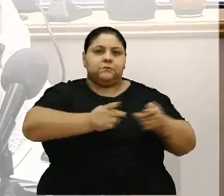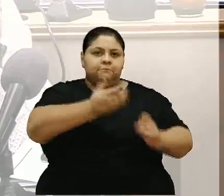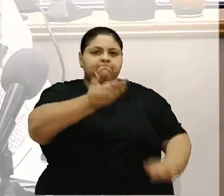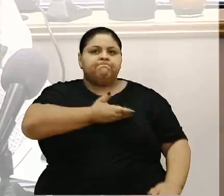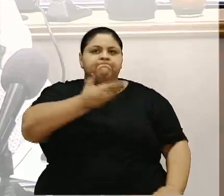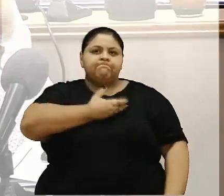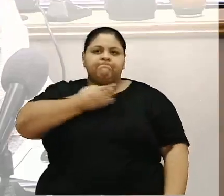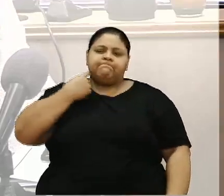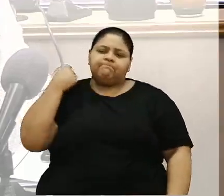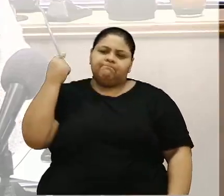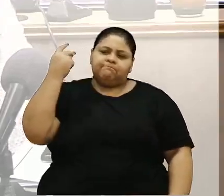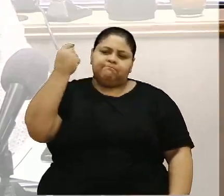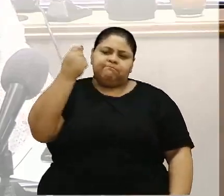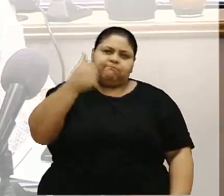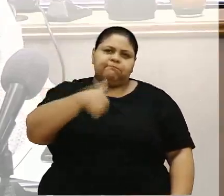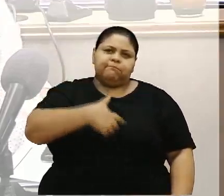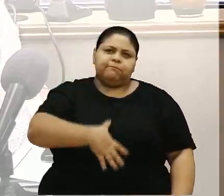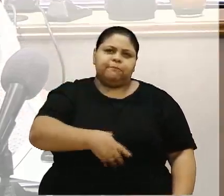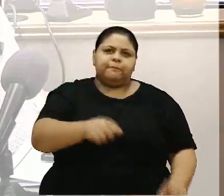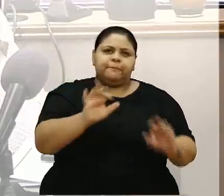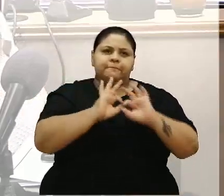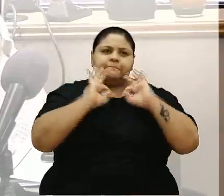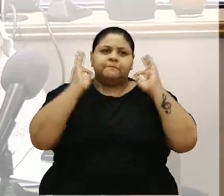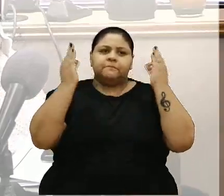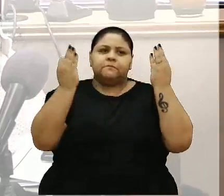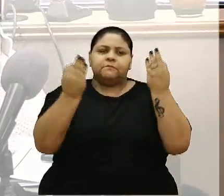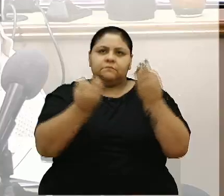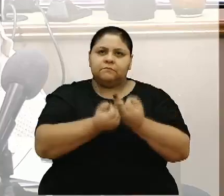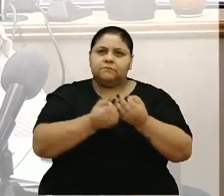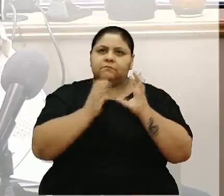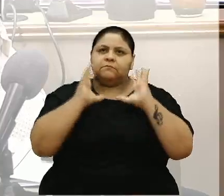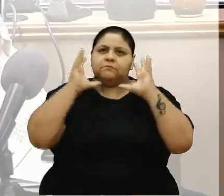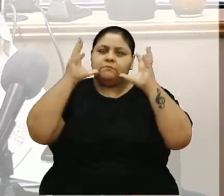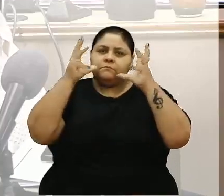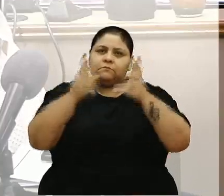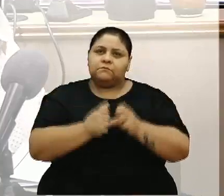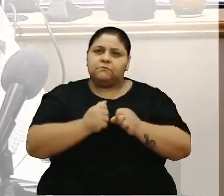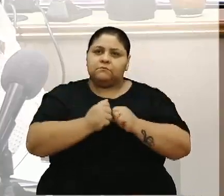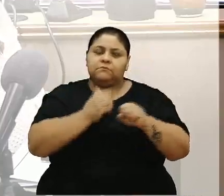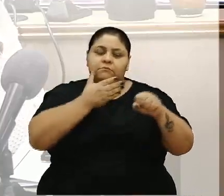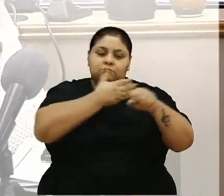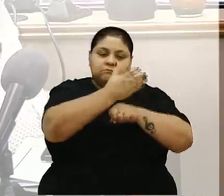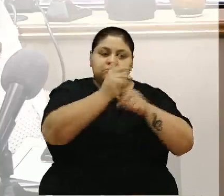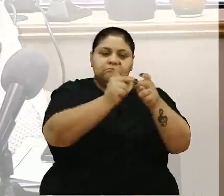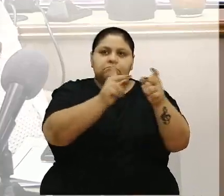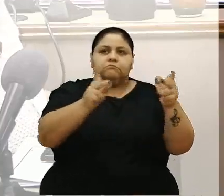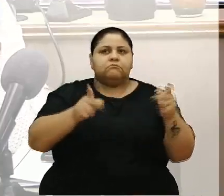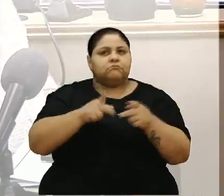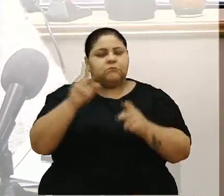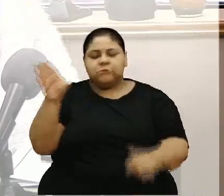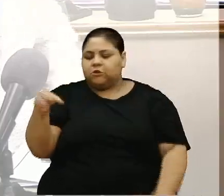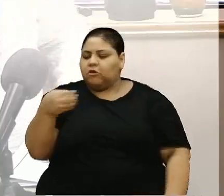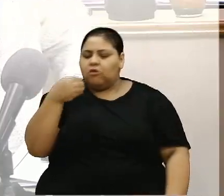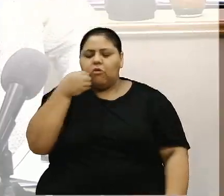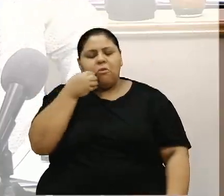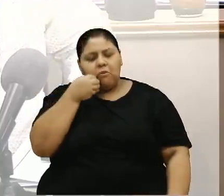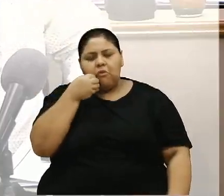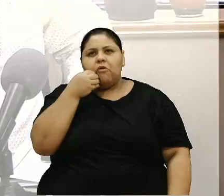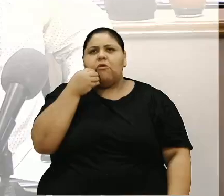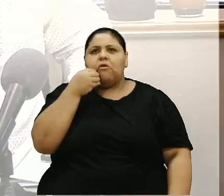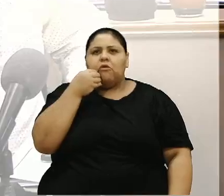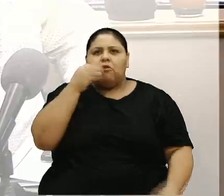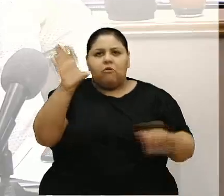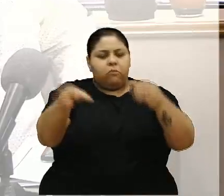longa data do meu filho, da nossa família, e todos os sócios, todos os integrantes da pizza, que com certeza vem se agregar